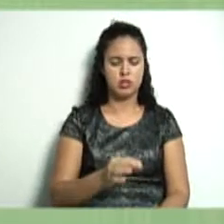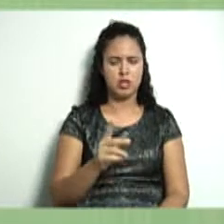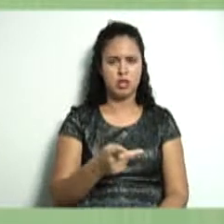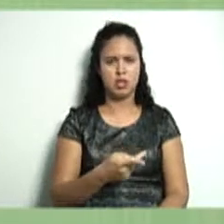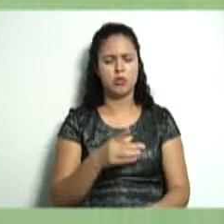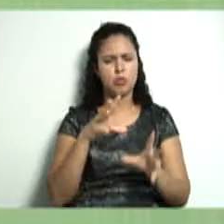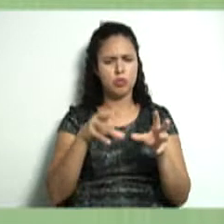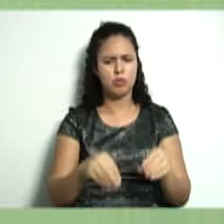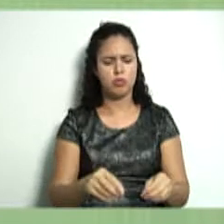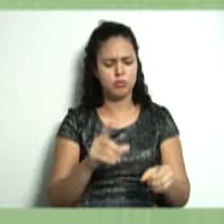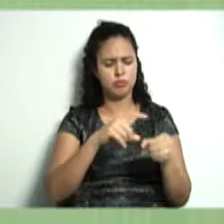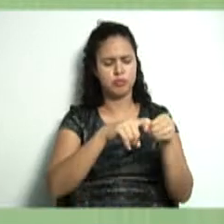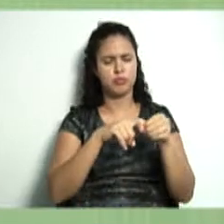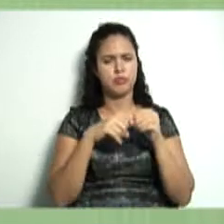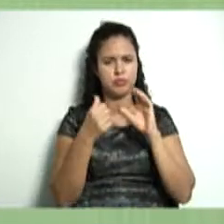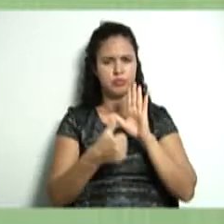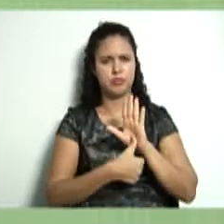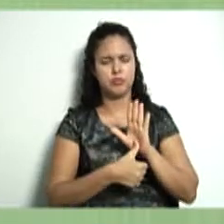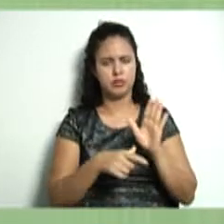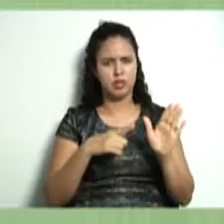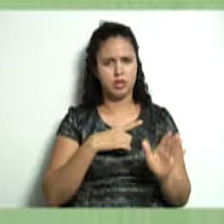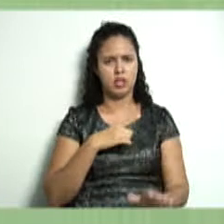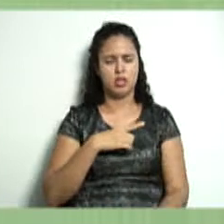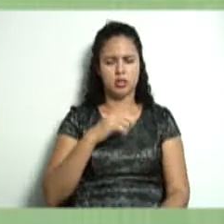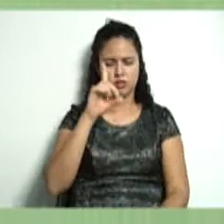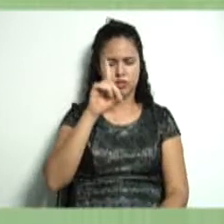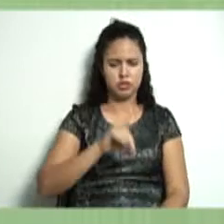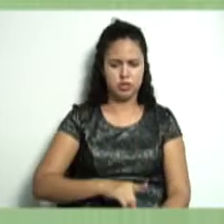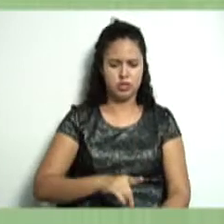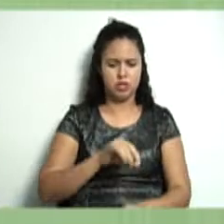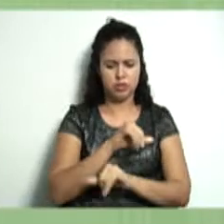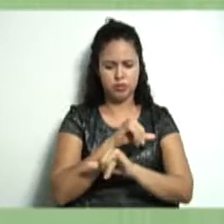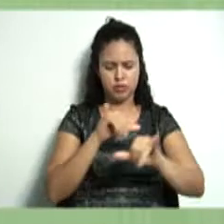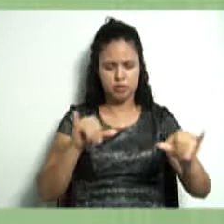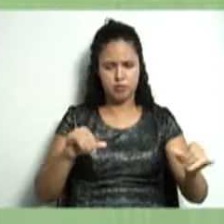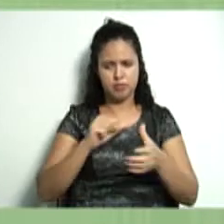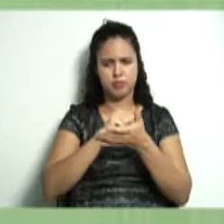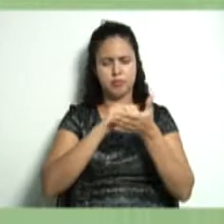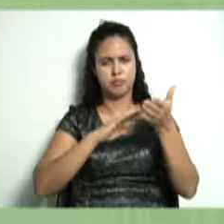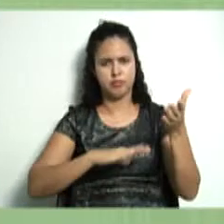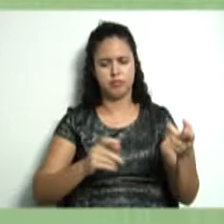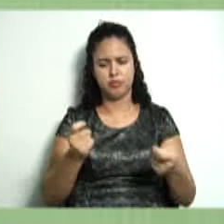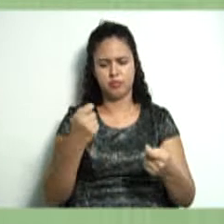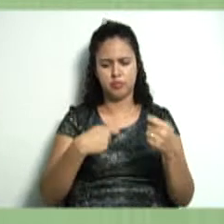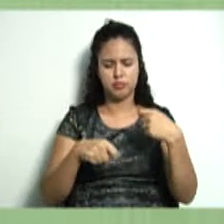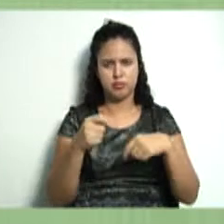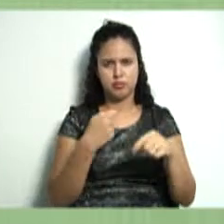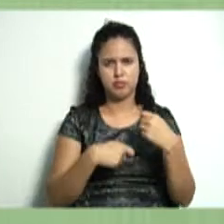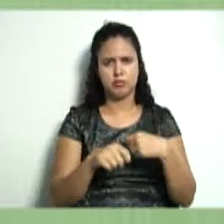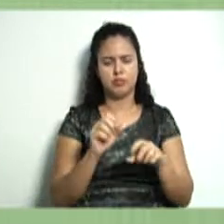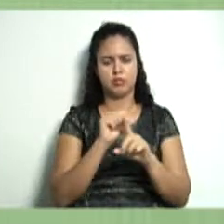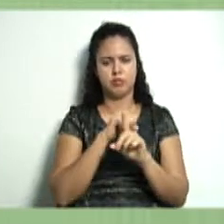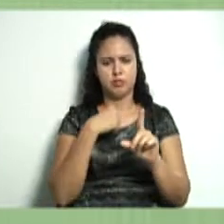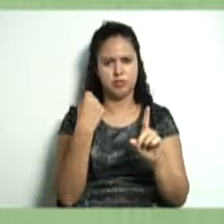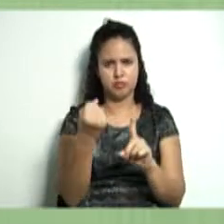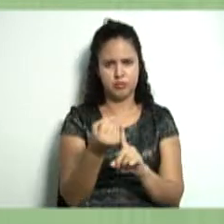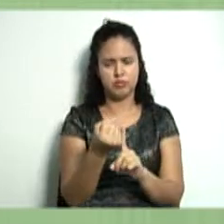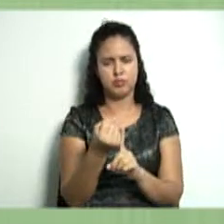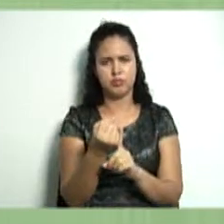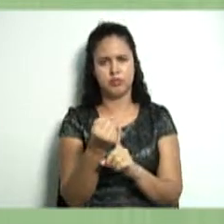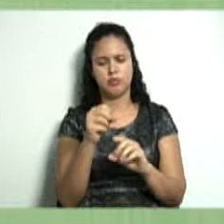Todo cooperado possui o direito de ser informado das atividades econômicas, sociais